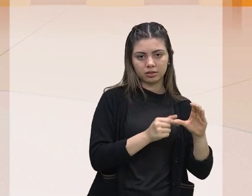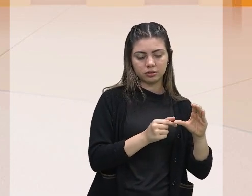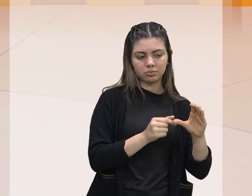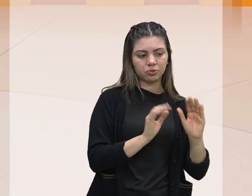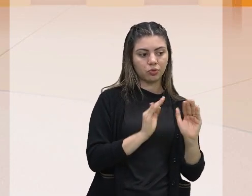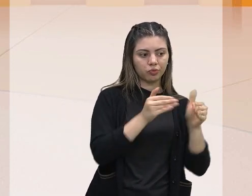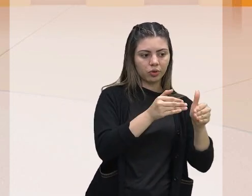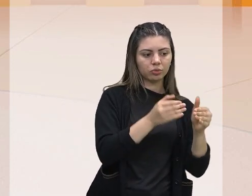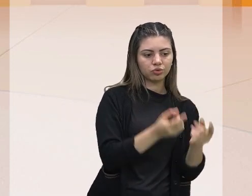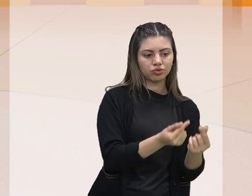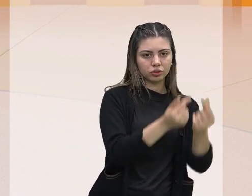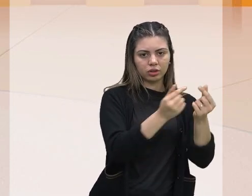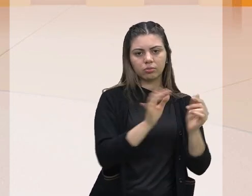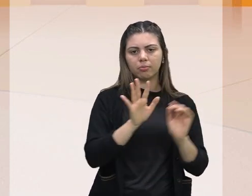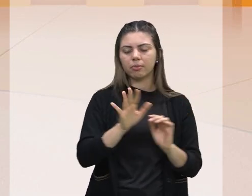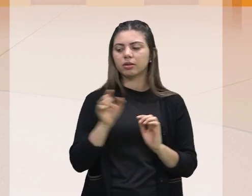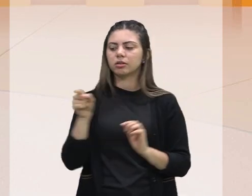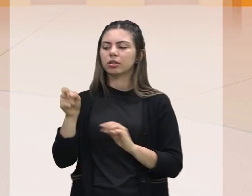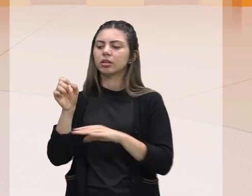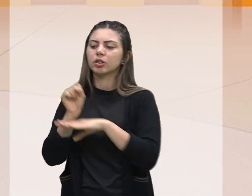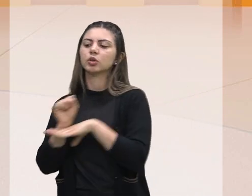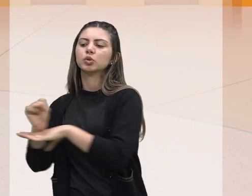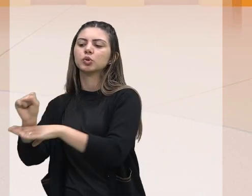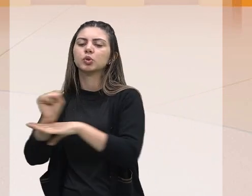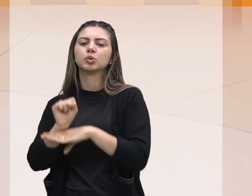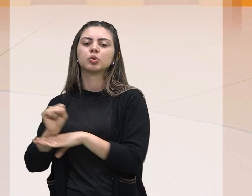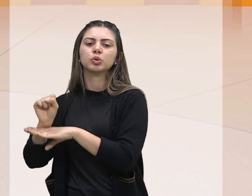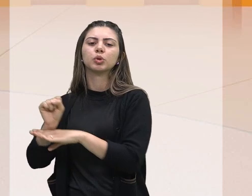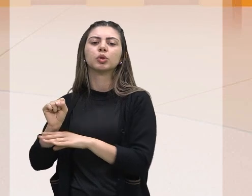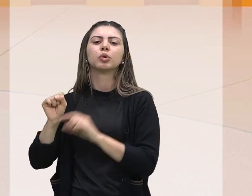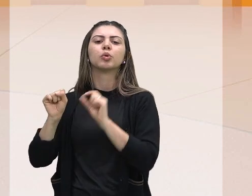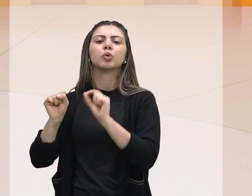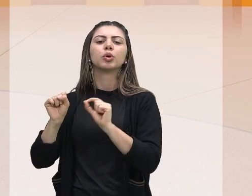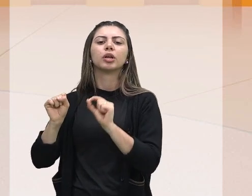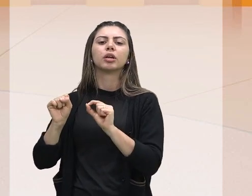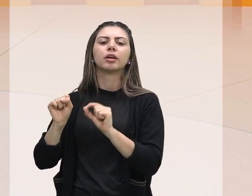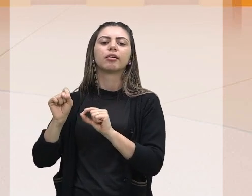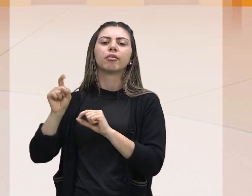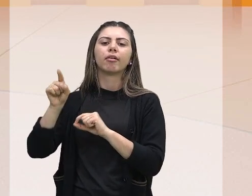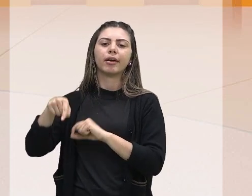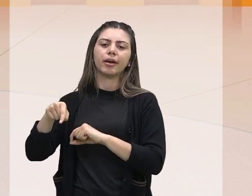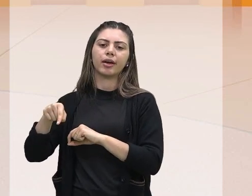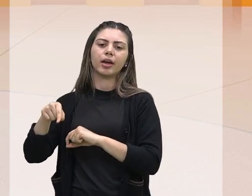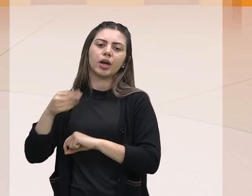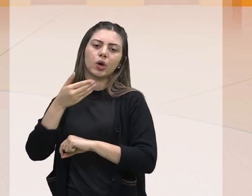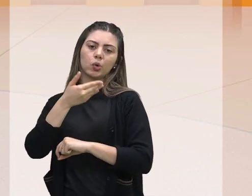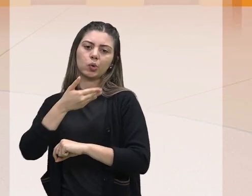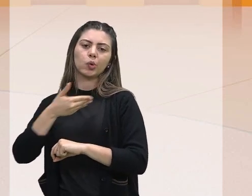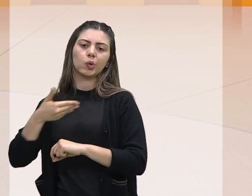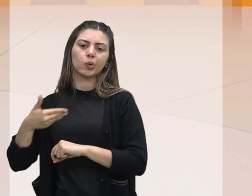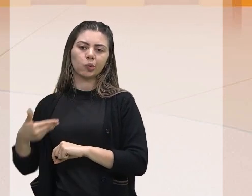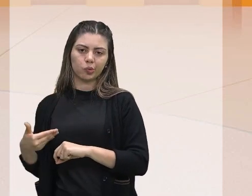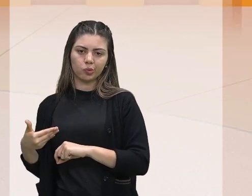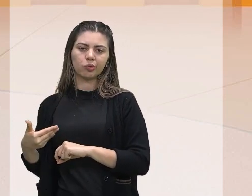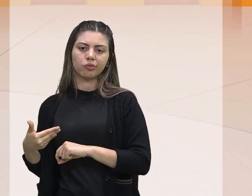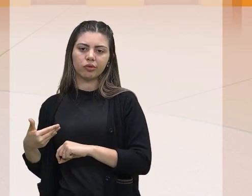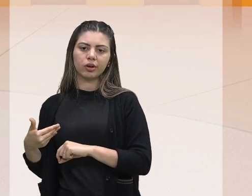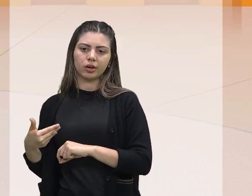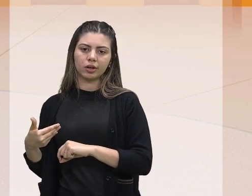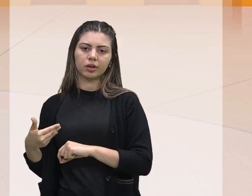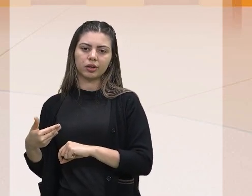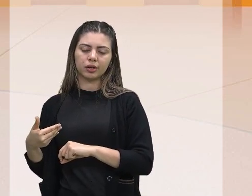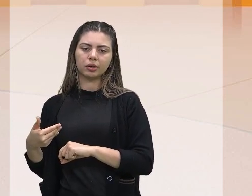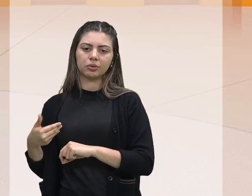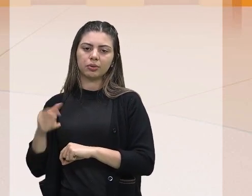ele prevê a intervenção do Estado. O Estado intervém